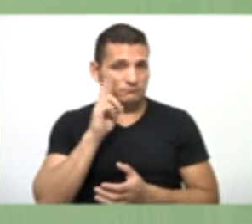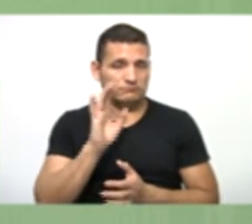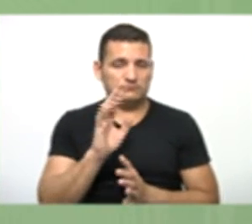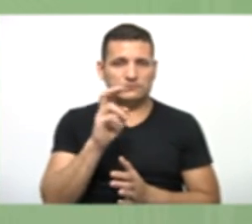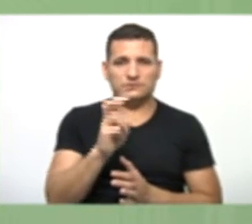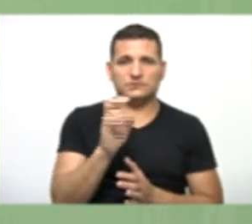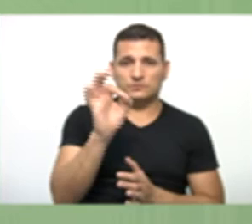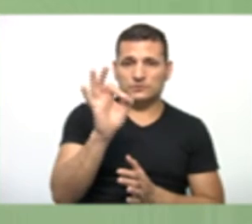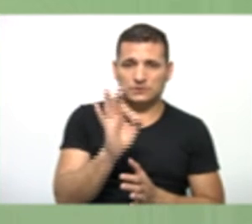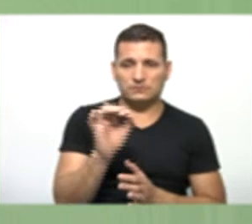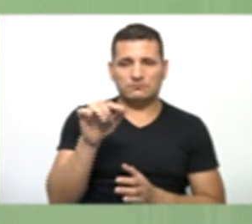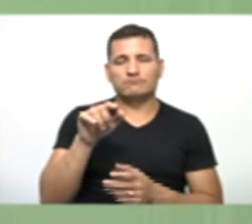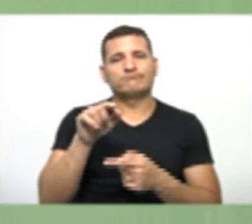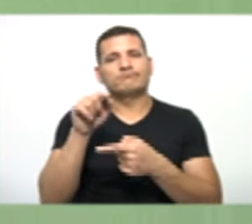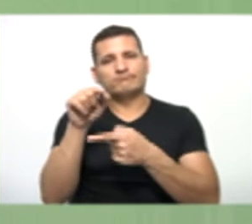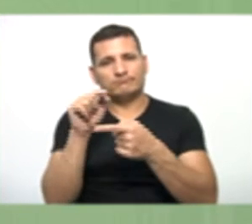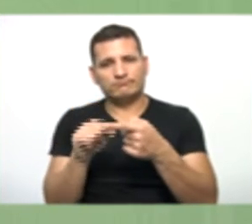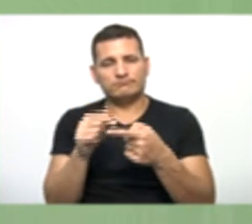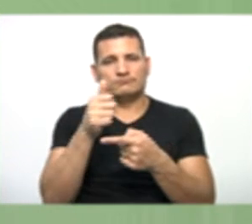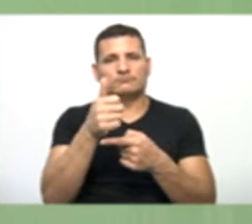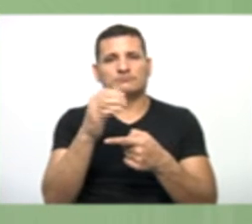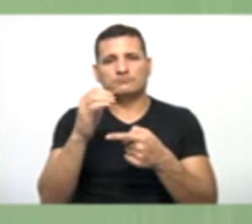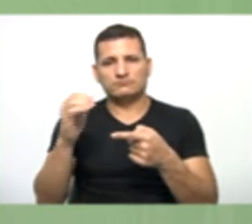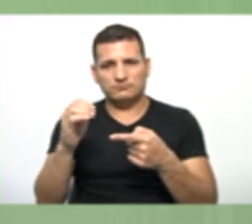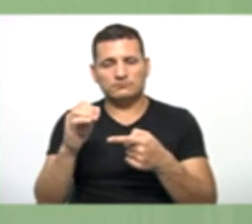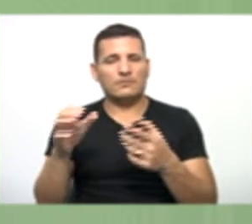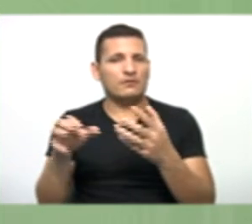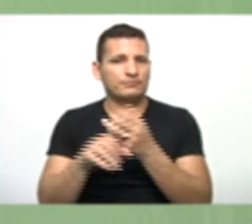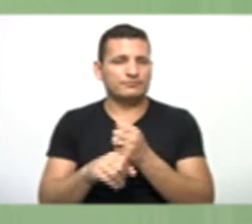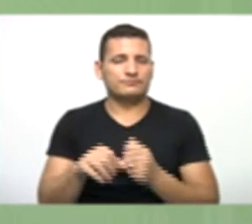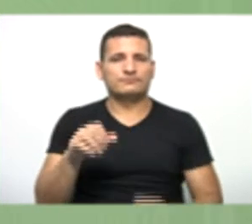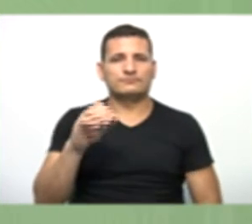vai ser dividido por 100 e vai ficar quanto?